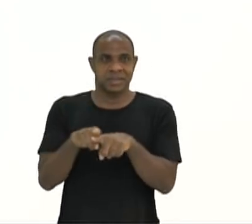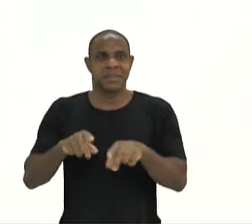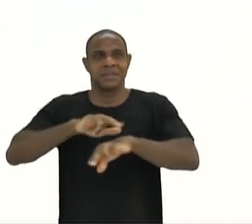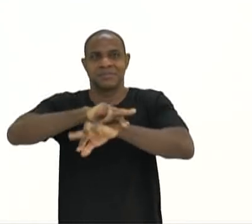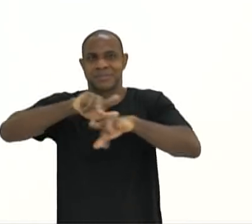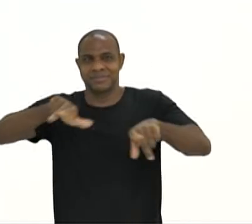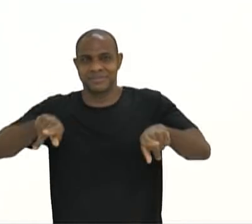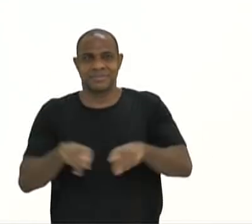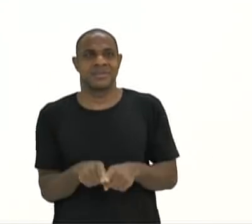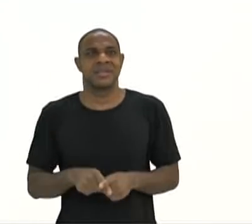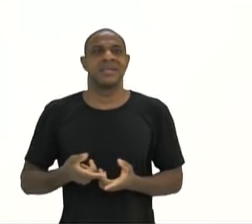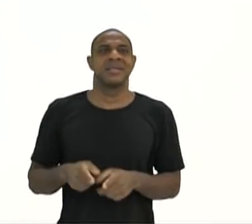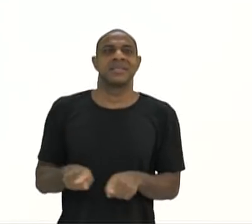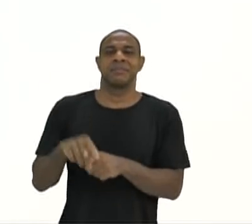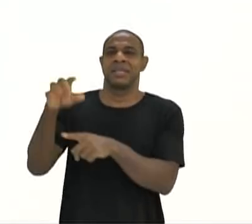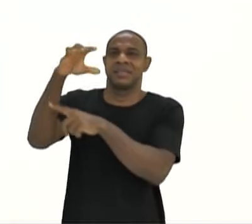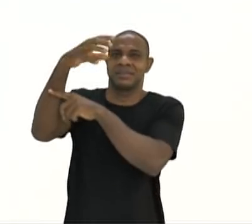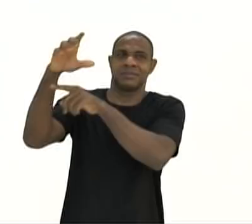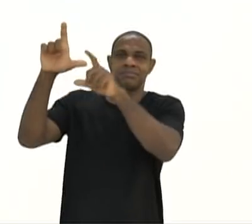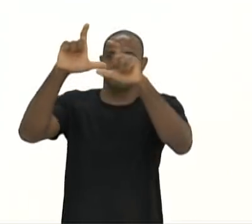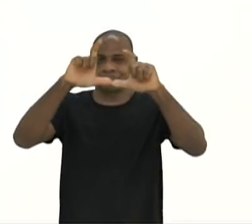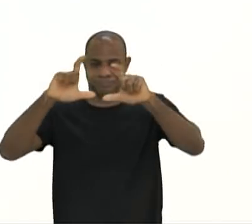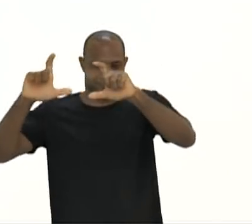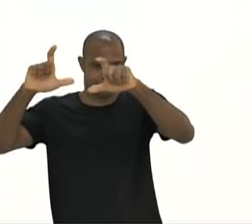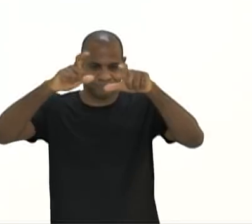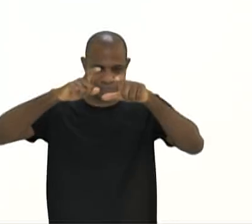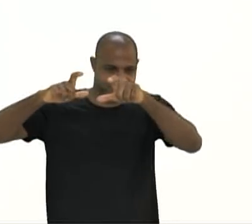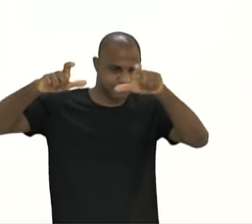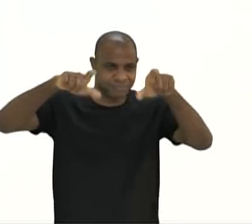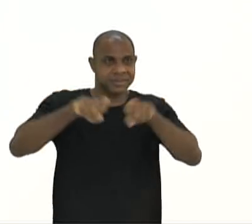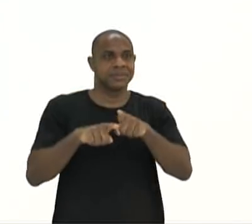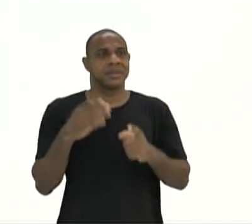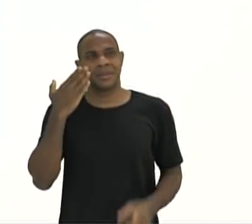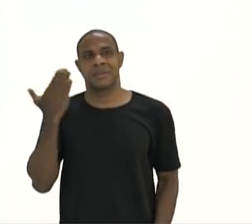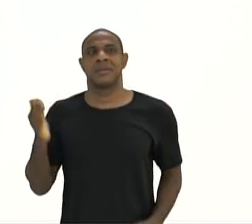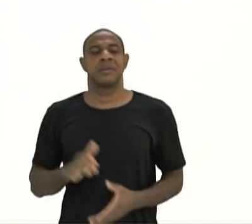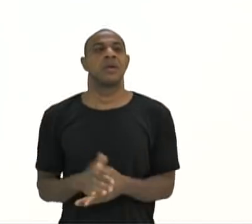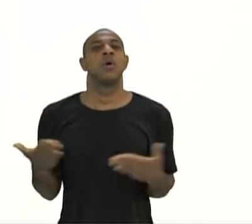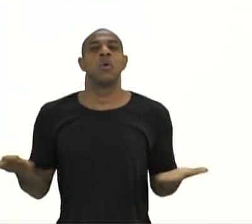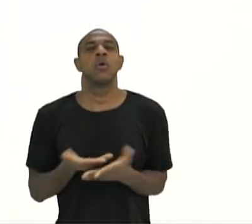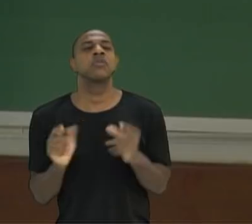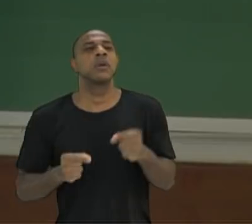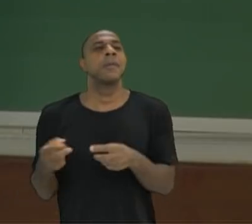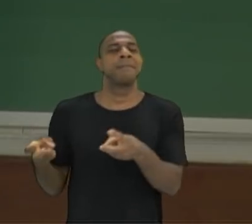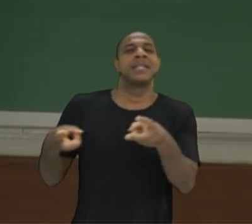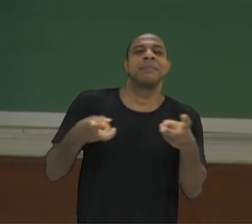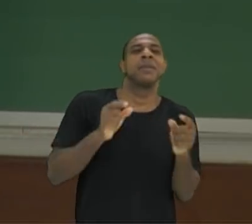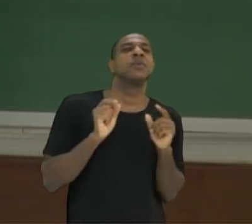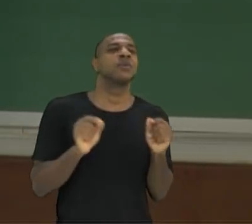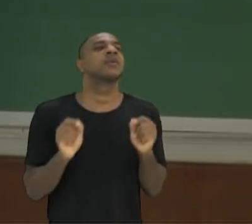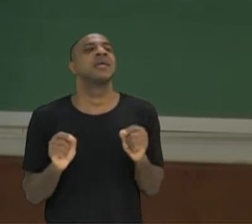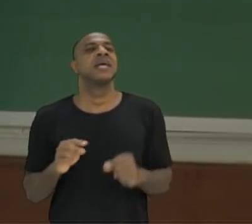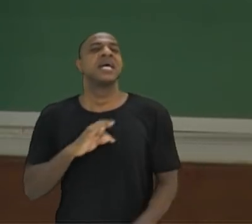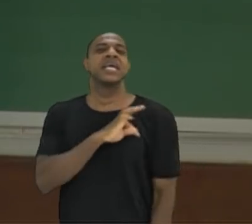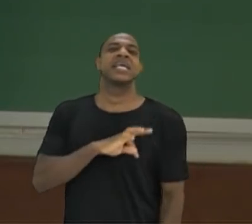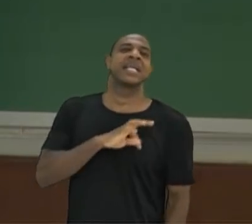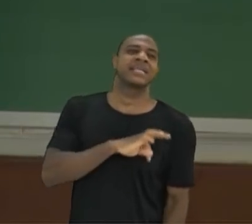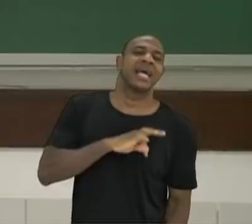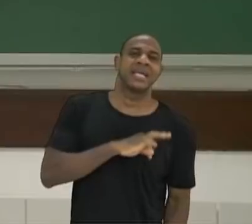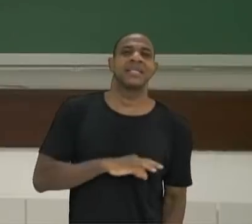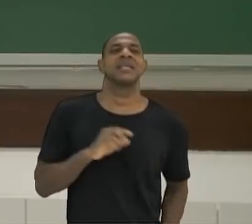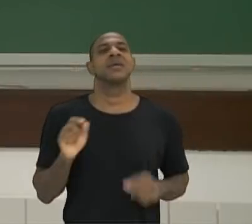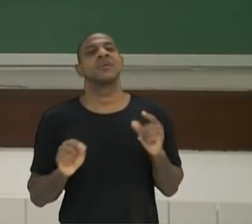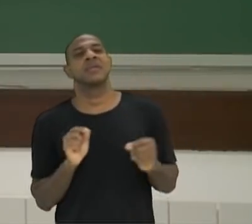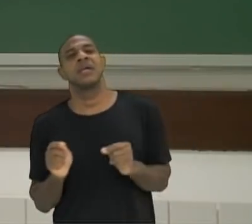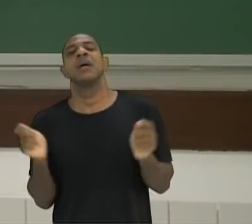né? Ou material que pode ser utilizado para essa análise. Durante essa aula, nós percebemos então que as técnicas